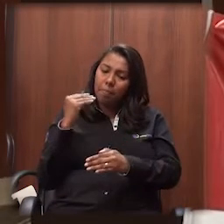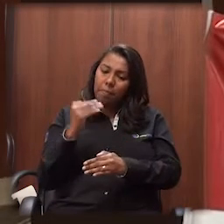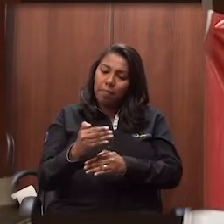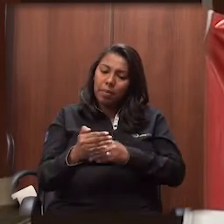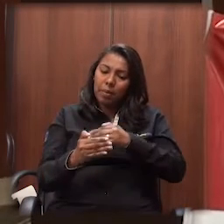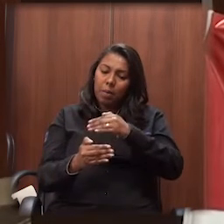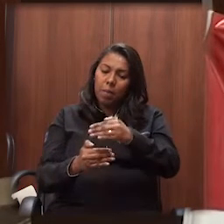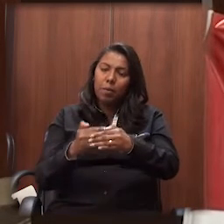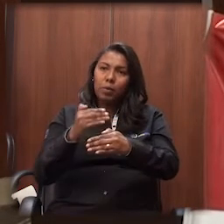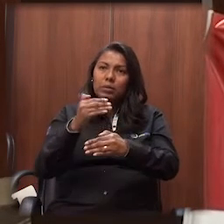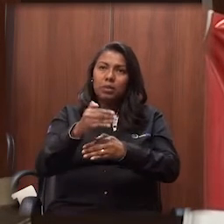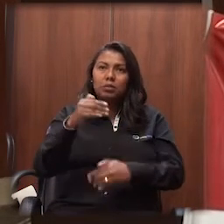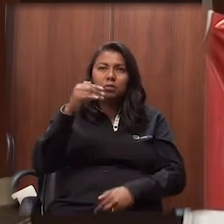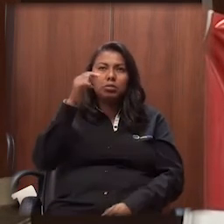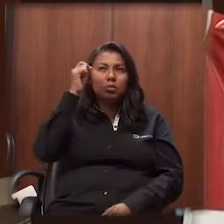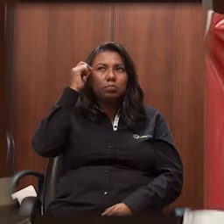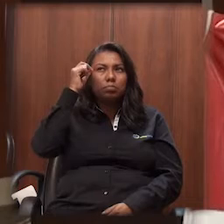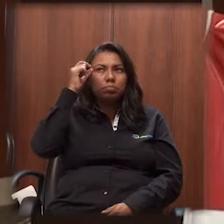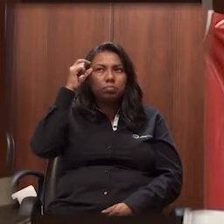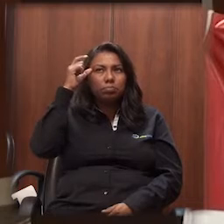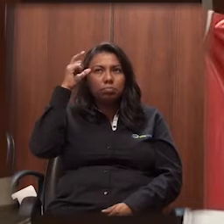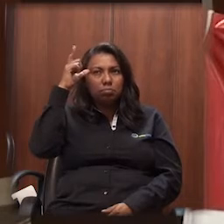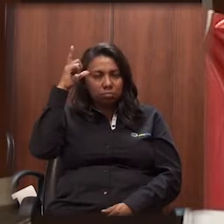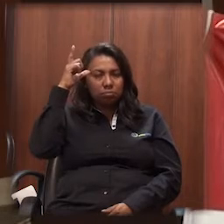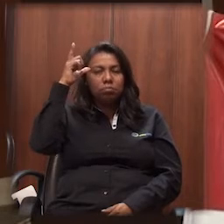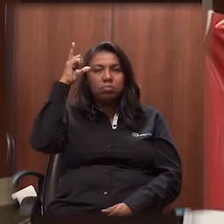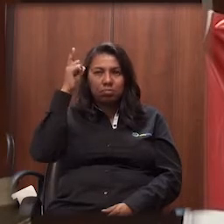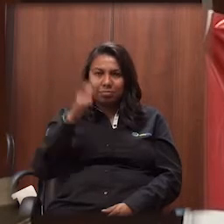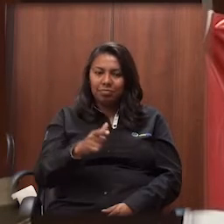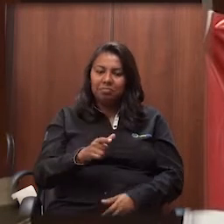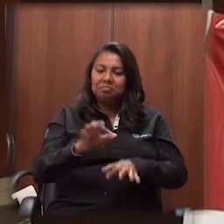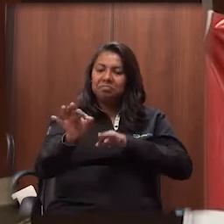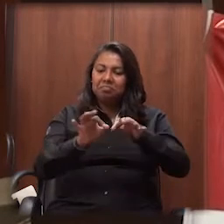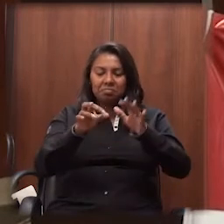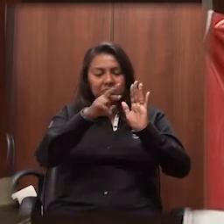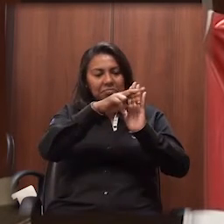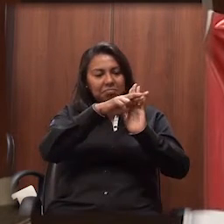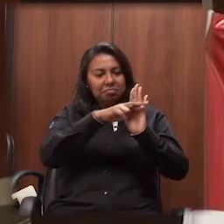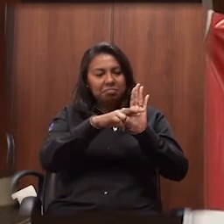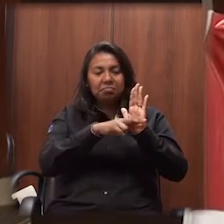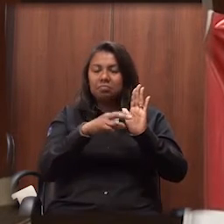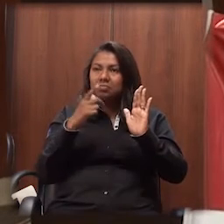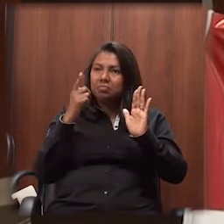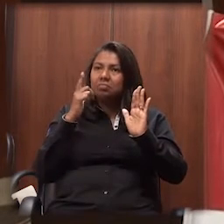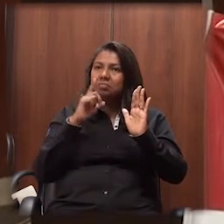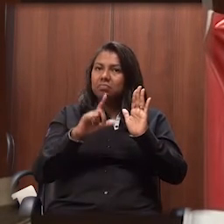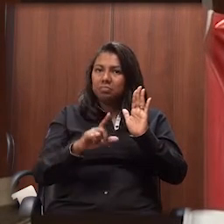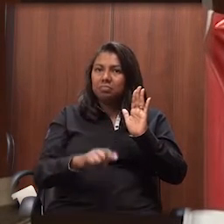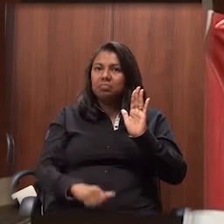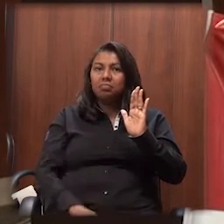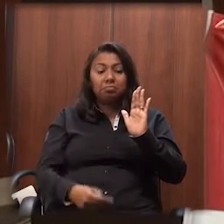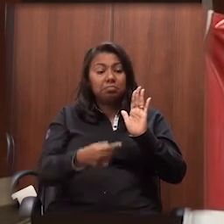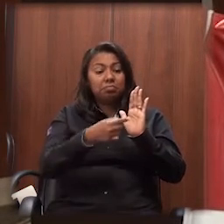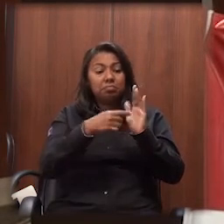de saberes e práticas que se consolidam numa normativa que para nós agora passa a ser um